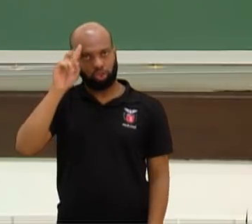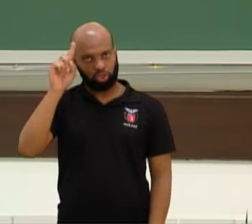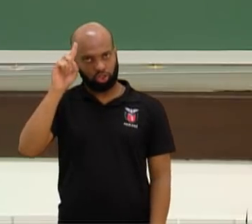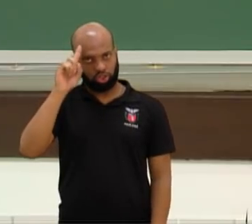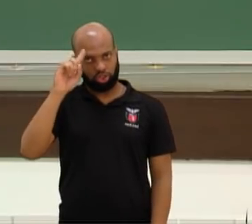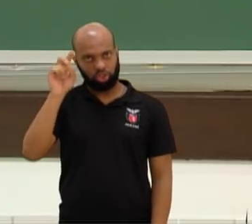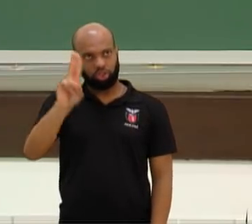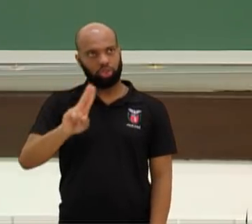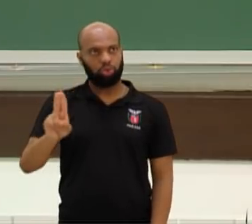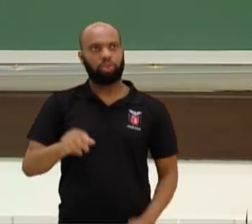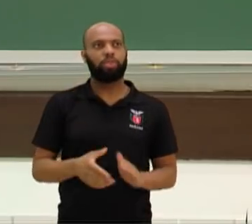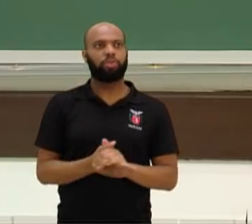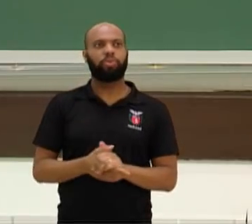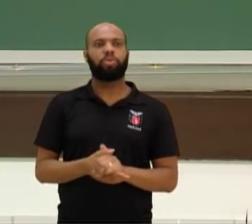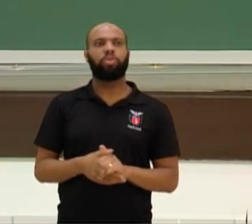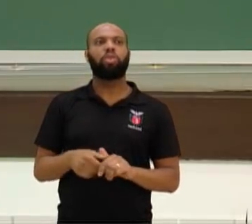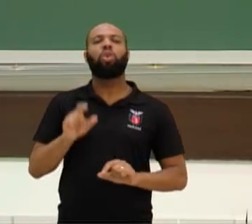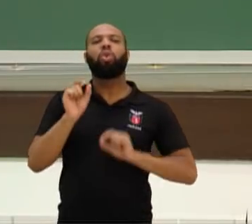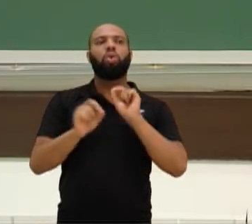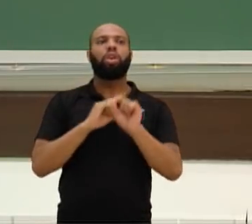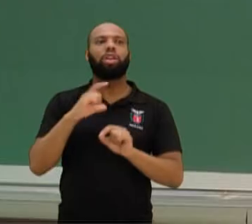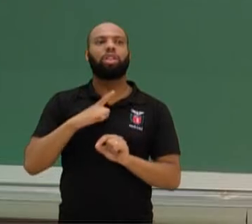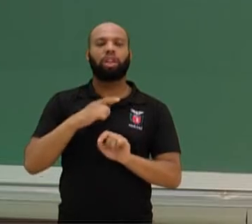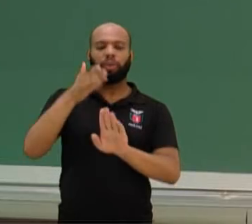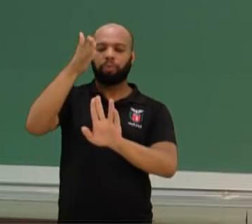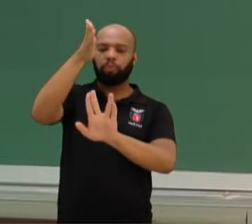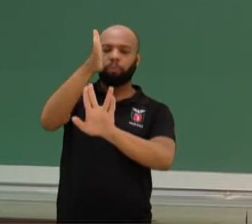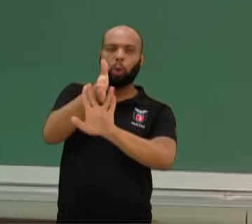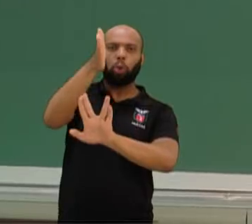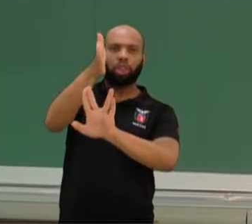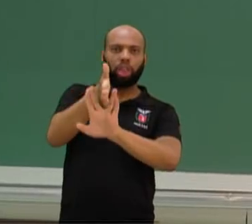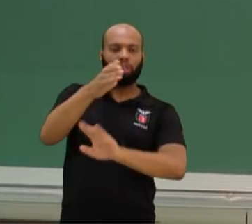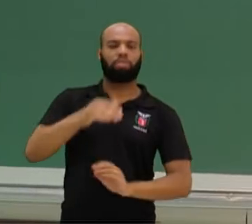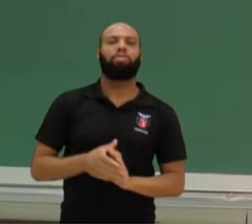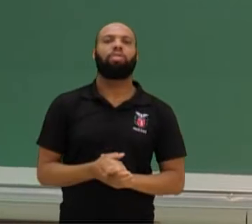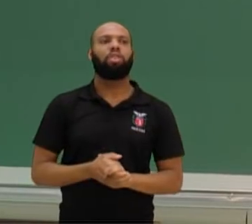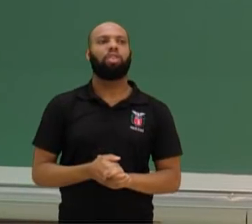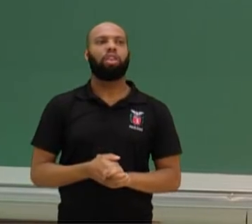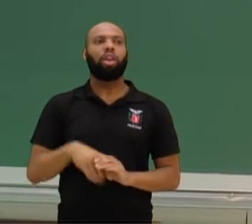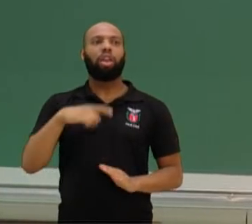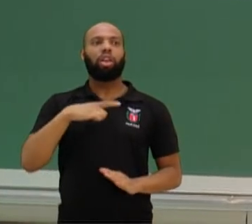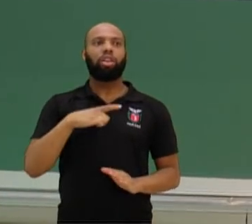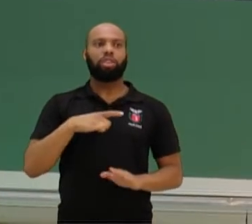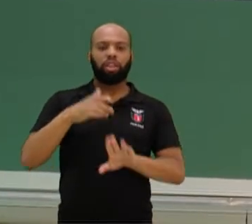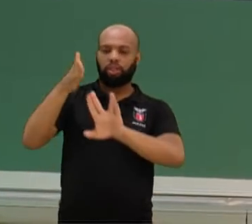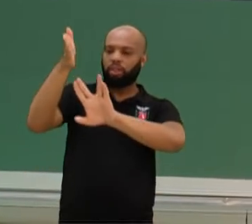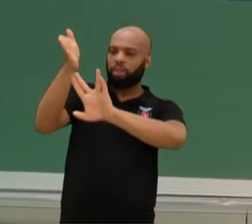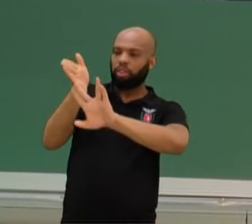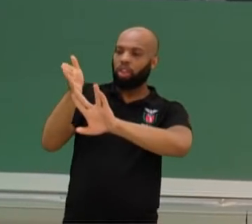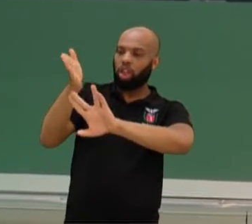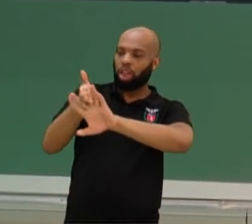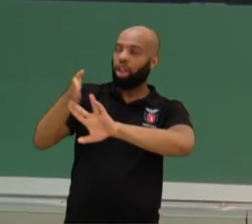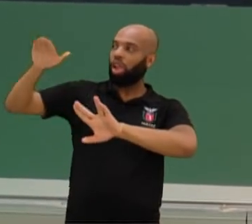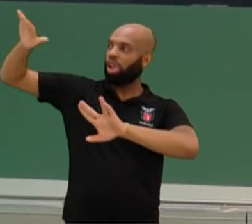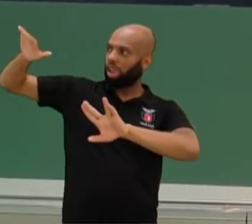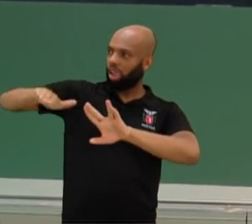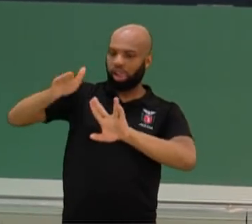dia. Um deles é a cunha. A cunha são dois planos inclinados que